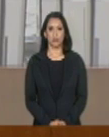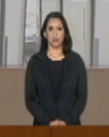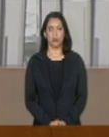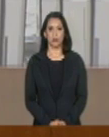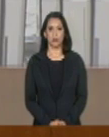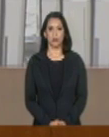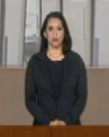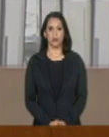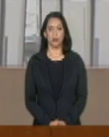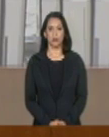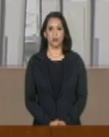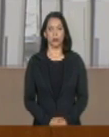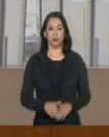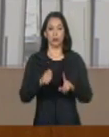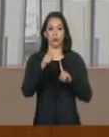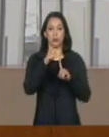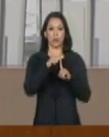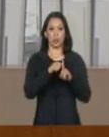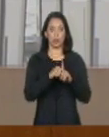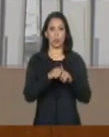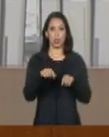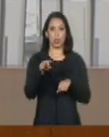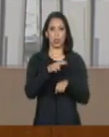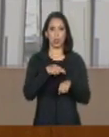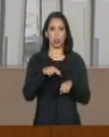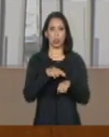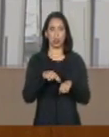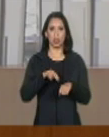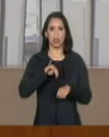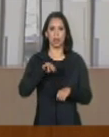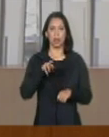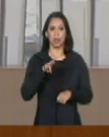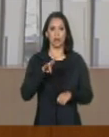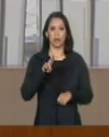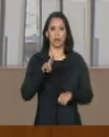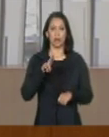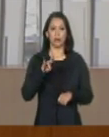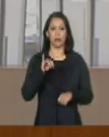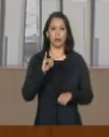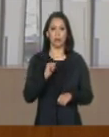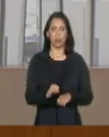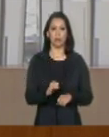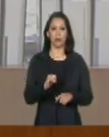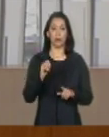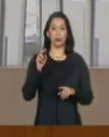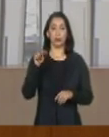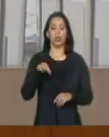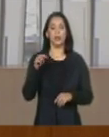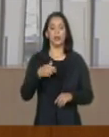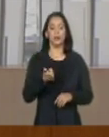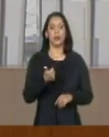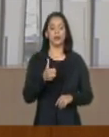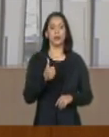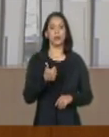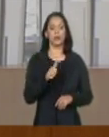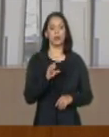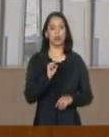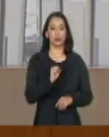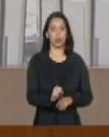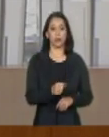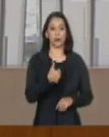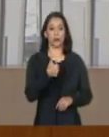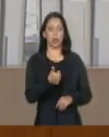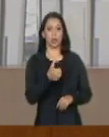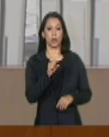No mês nacional do júri, havia no início de novembro de 2018 um total de 186